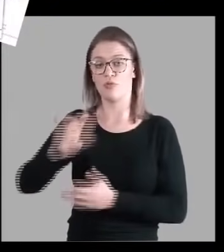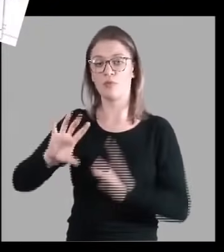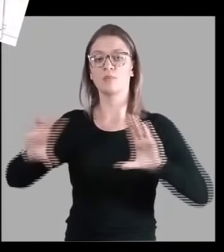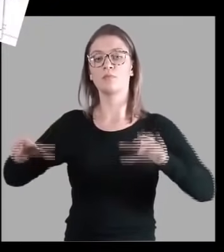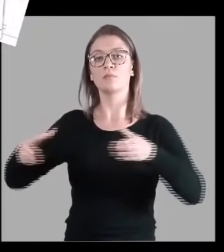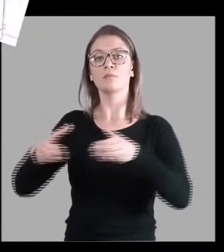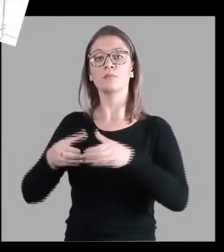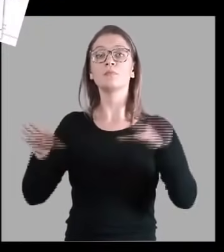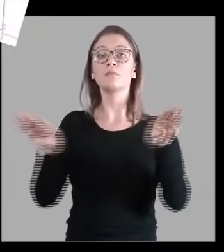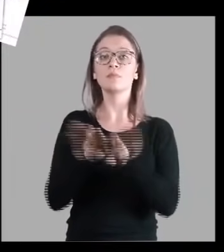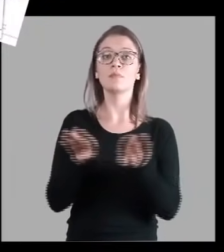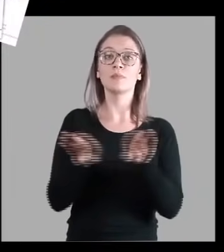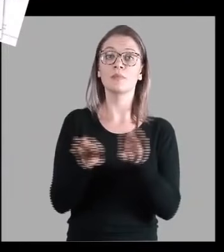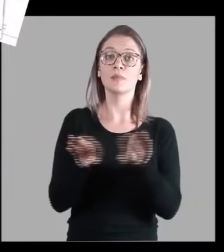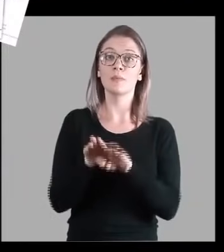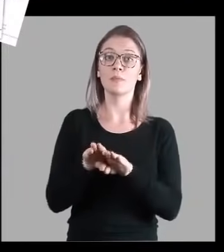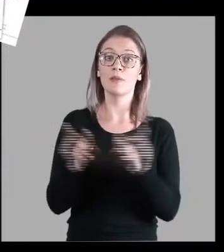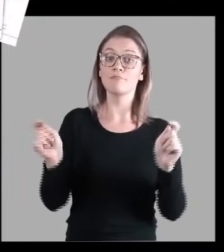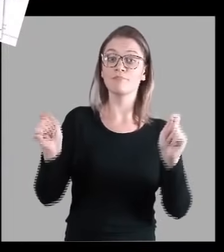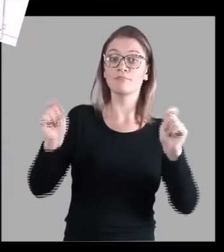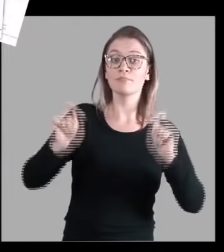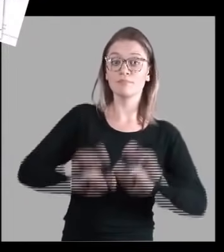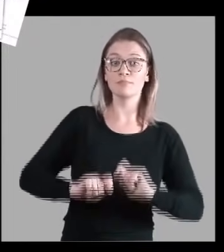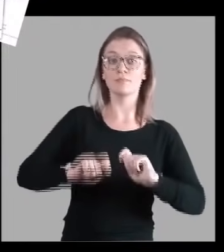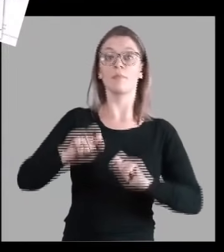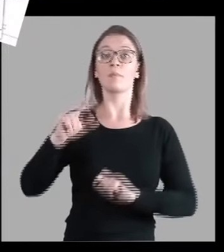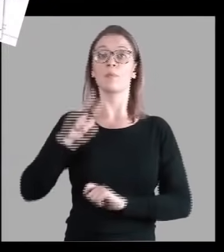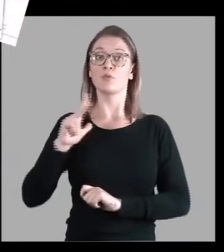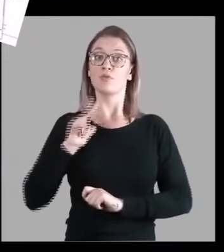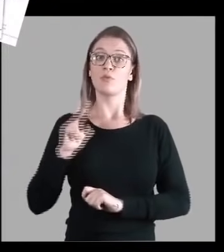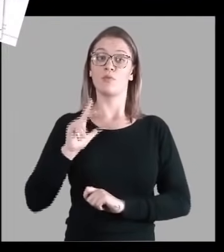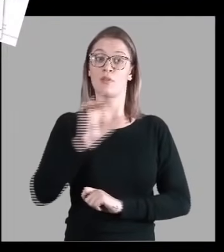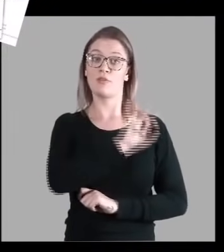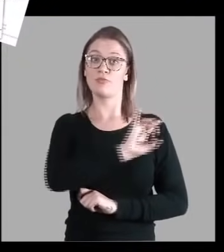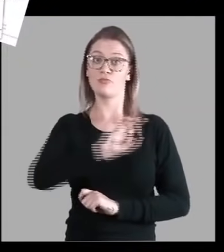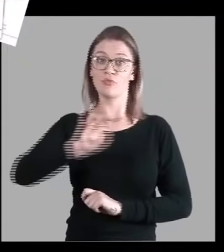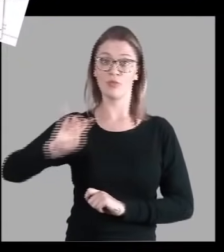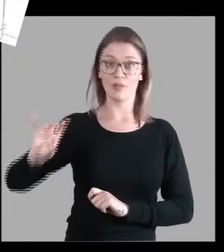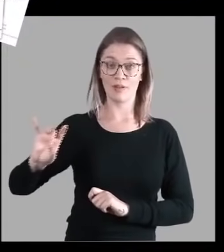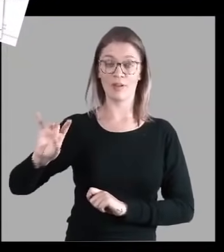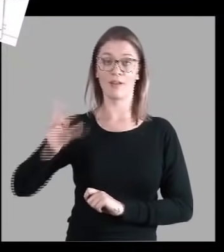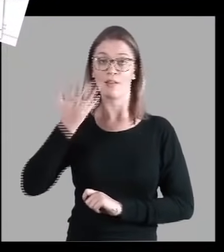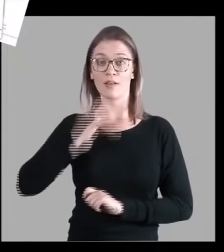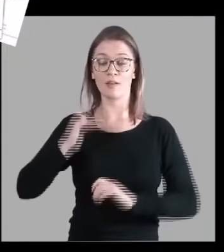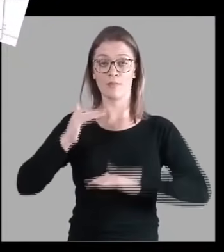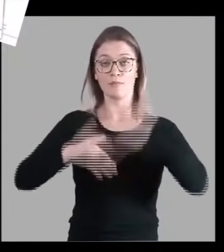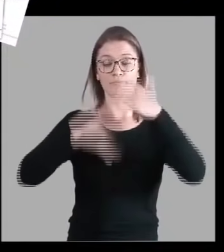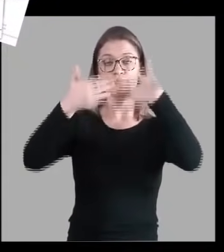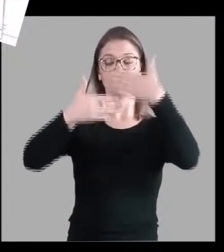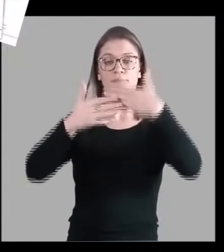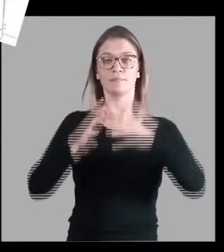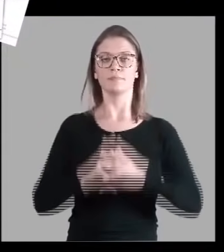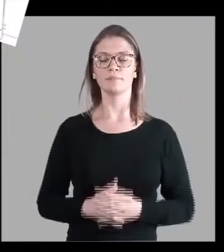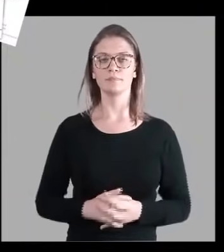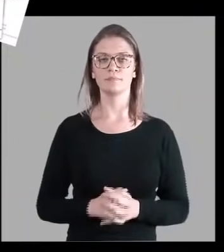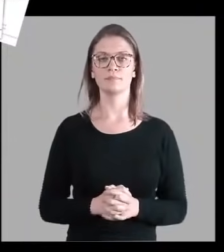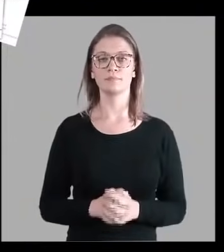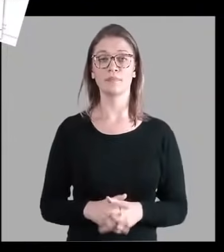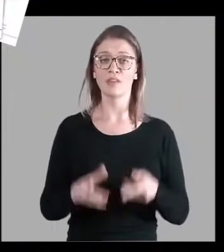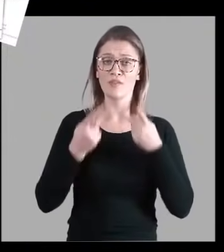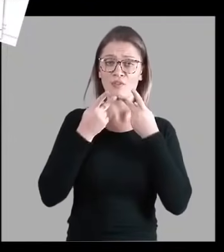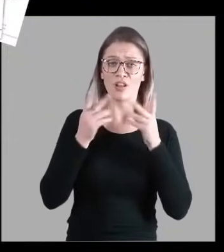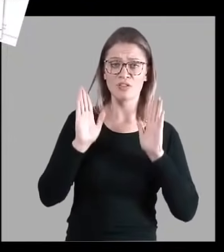a condição peculiar da criança e do adolescente como pessoas em desenvolvimento. Já disse isso e